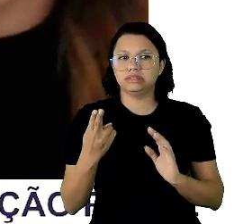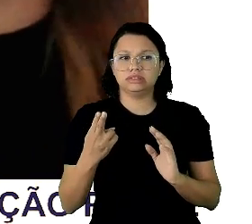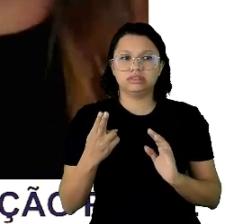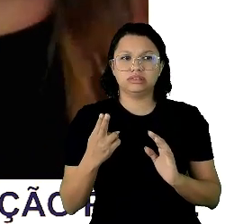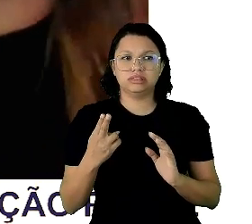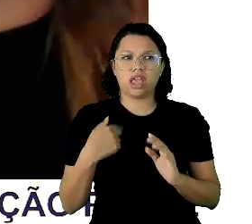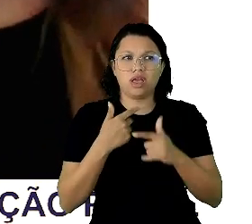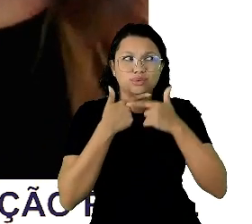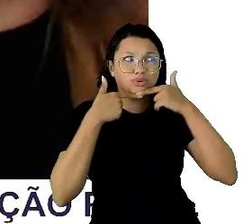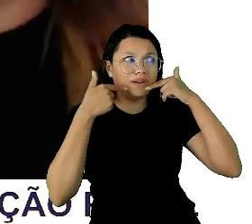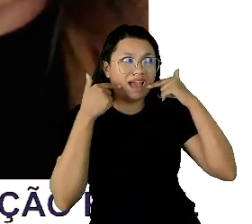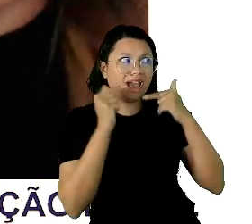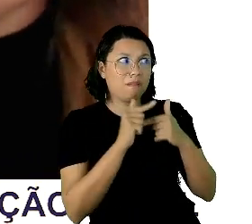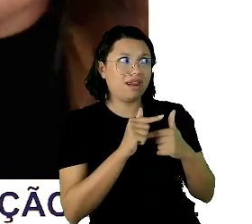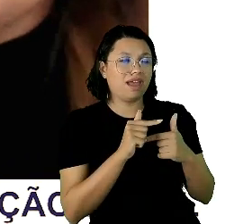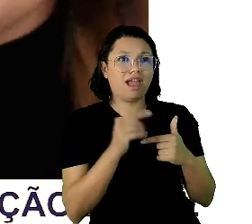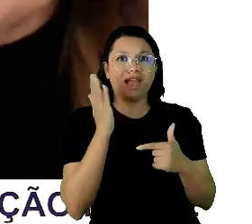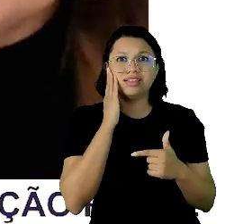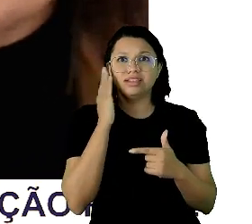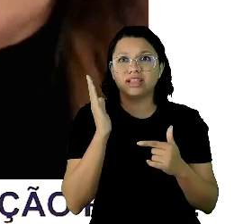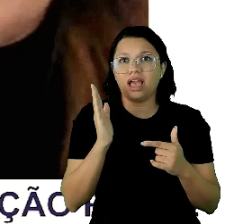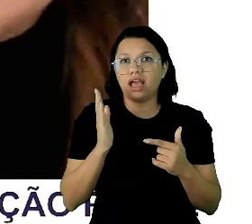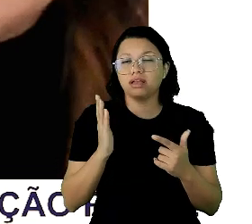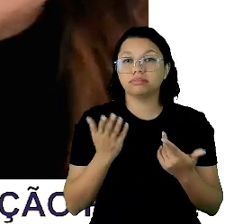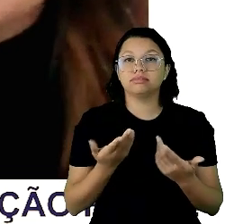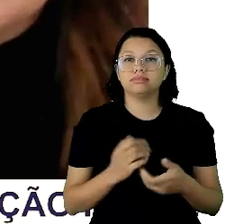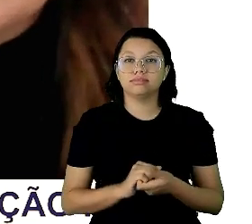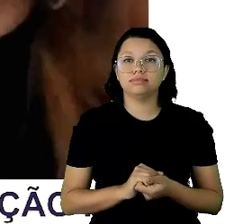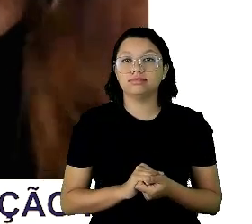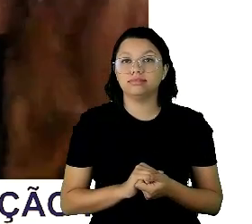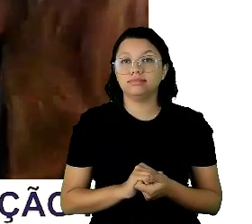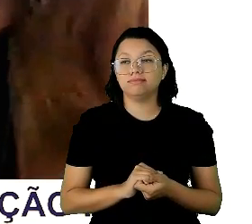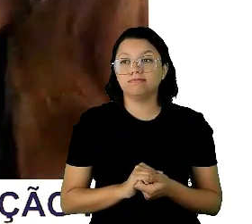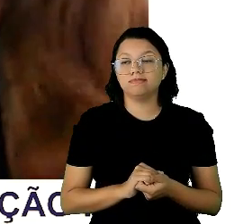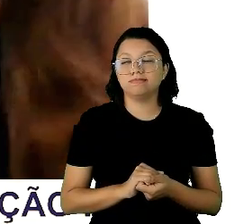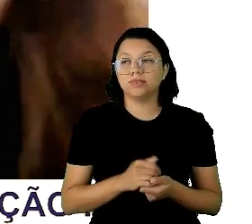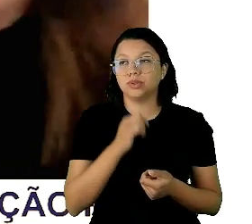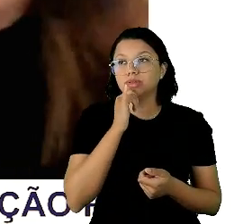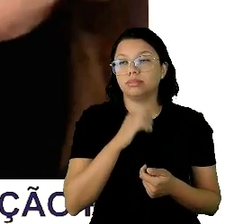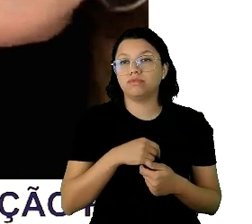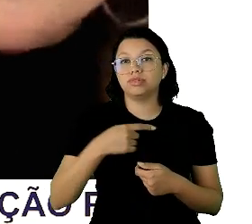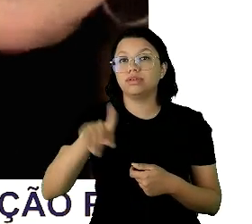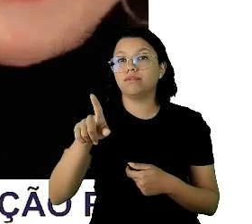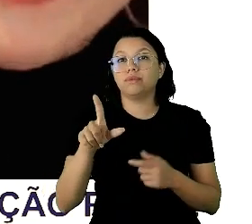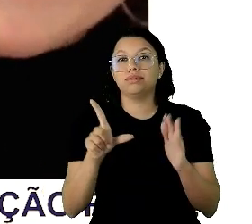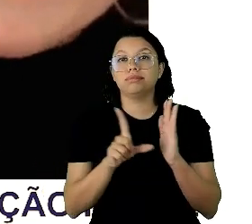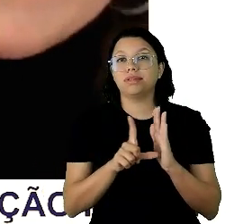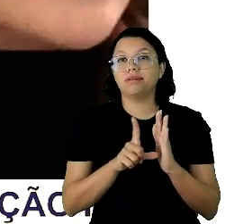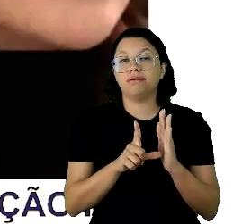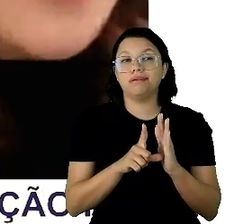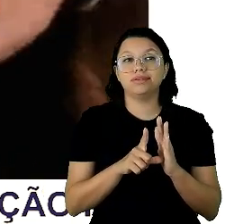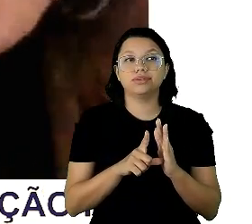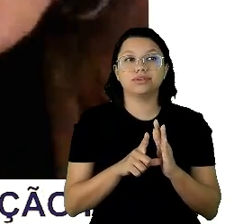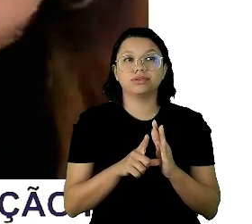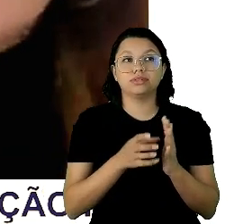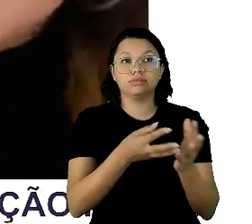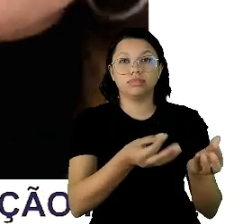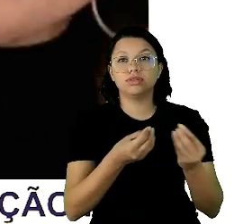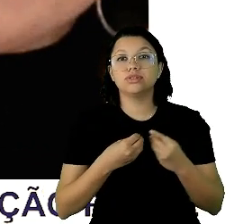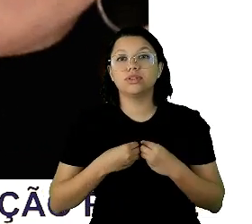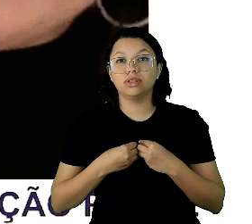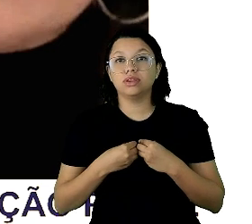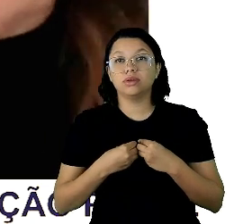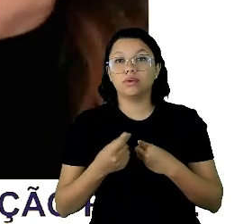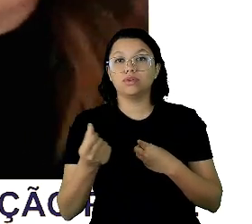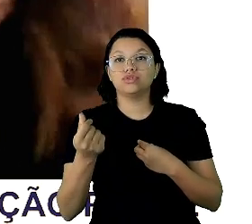Tipo, vamos supor, você foi num comércio, a pessoa te deu o troco, você fala assim, obrigada. Será que na hora que eu sorri e